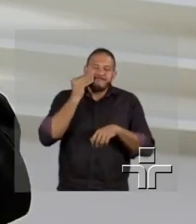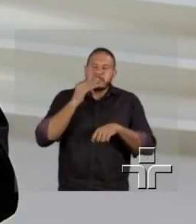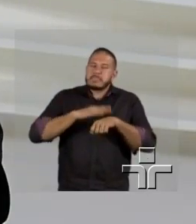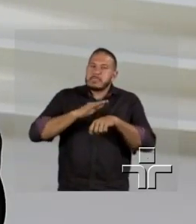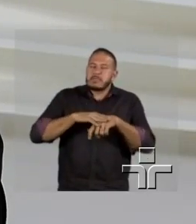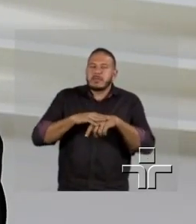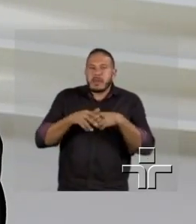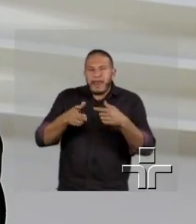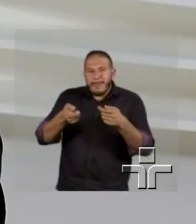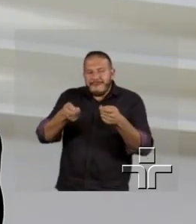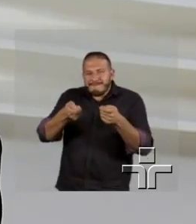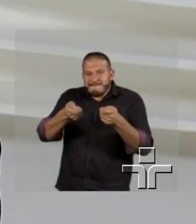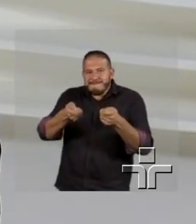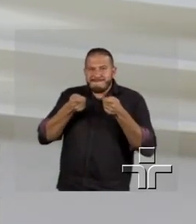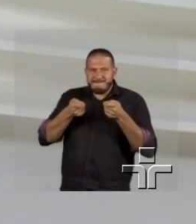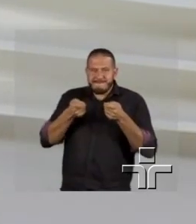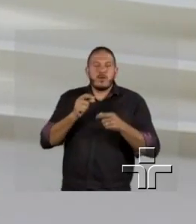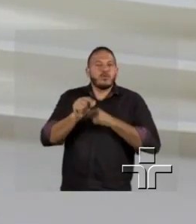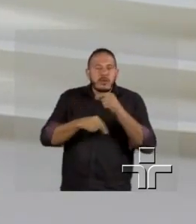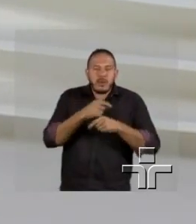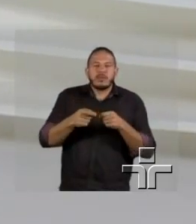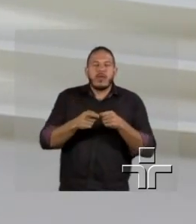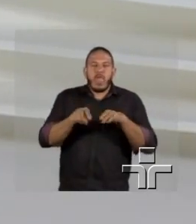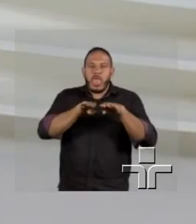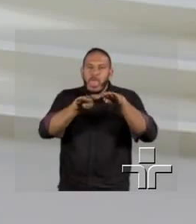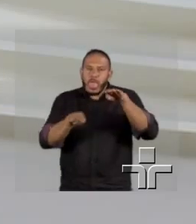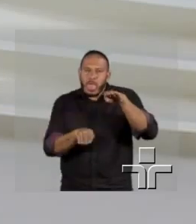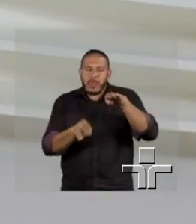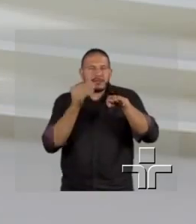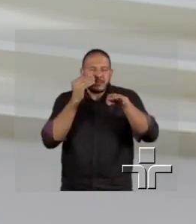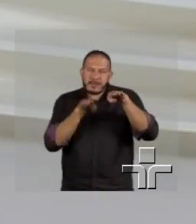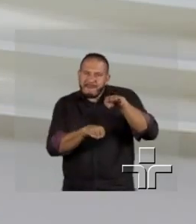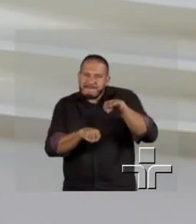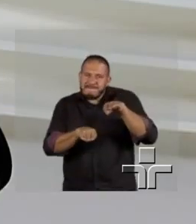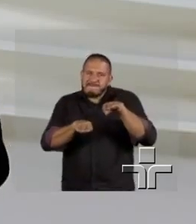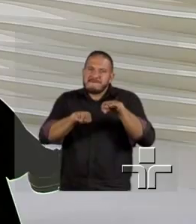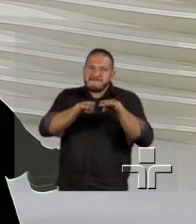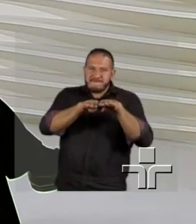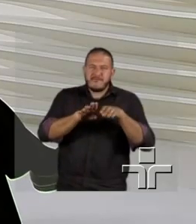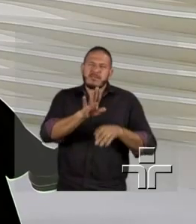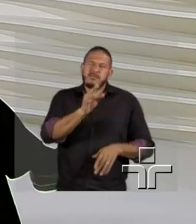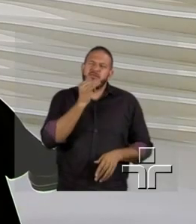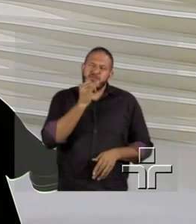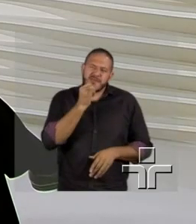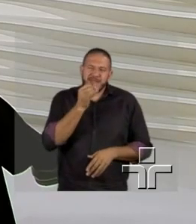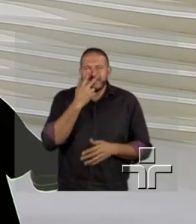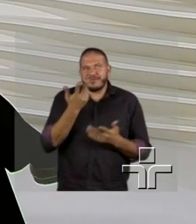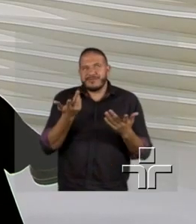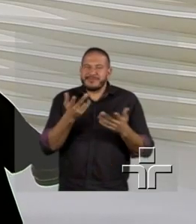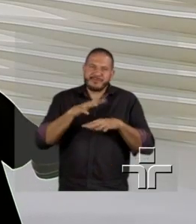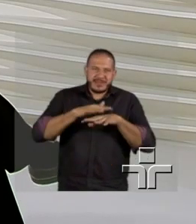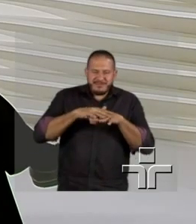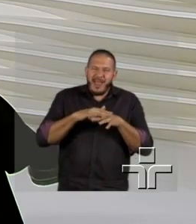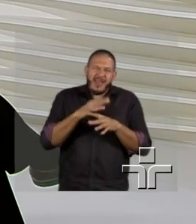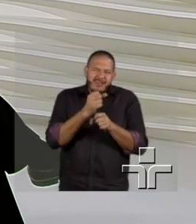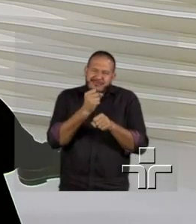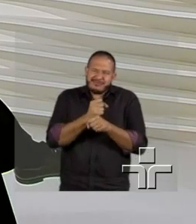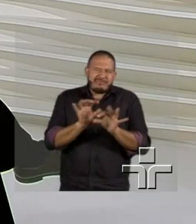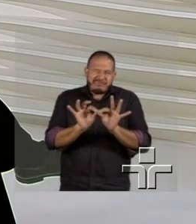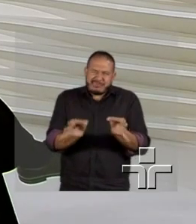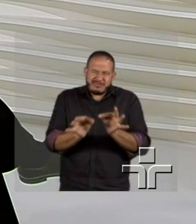vai asfaltar, vai fazer ou não. Mas na hora de fazer não tem política, é engenharia pura. Então... Na área da